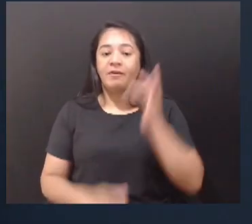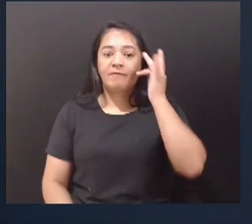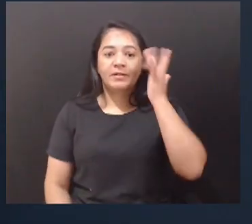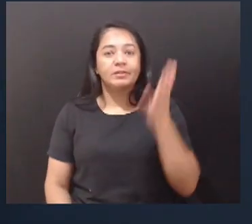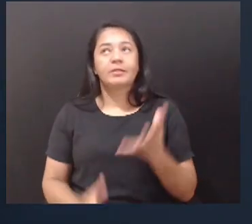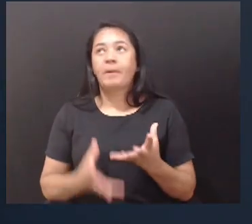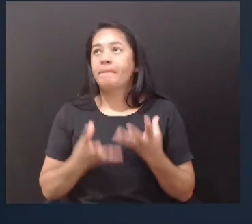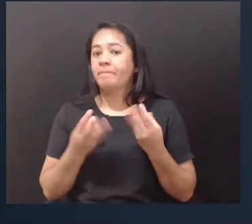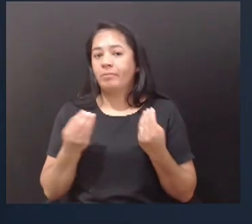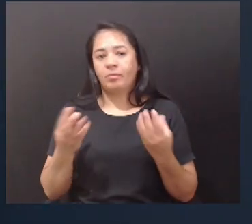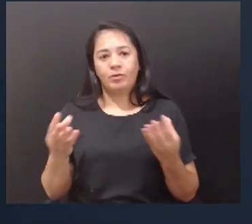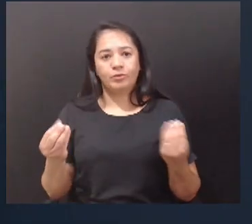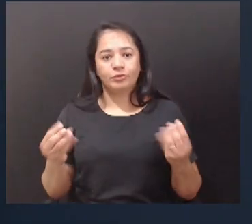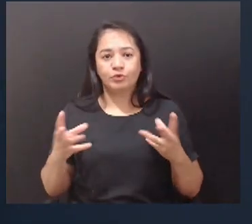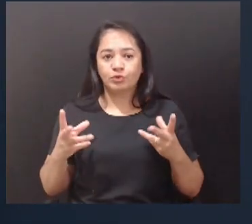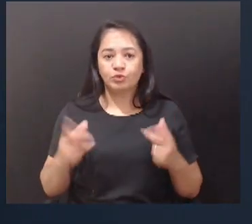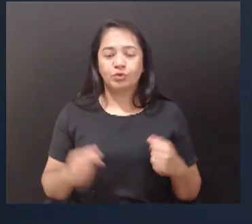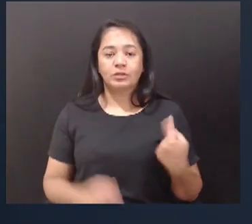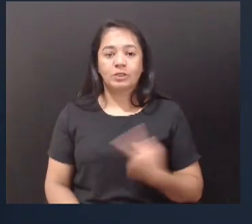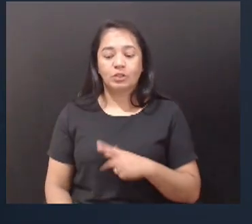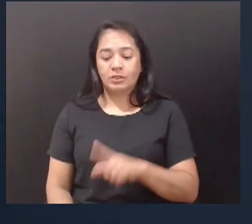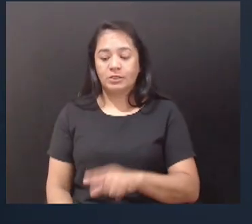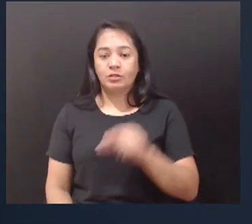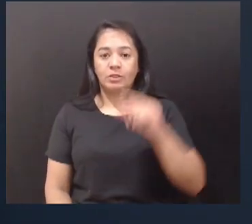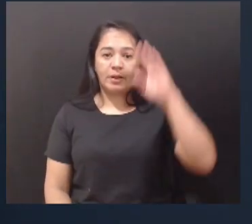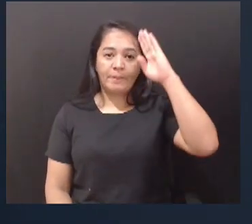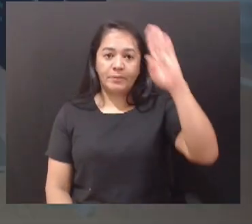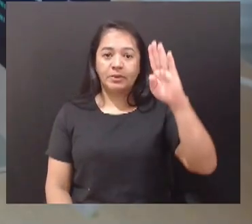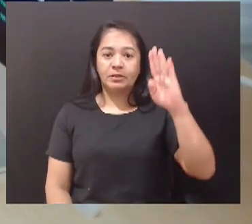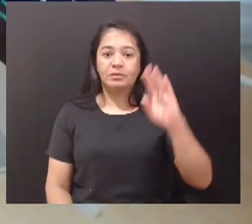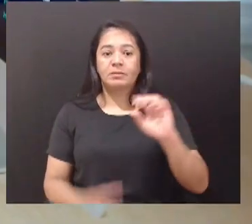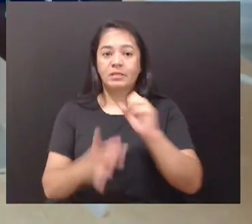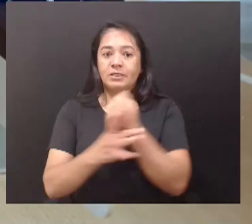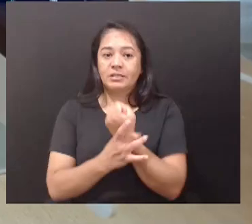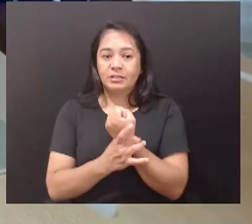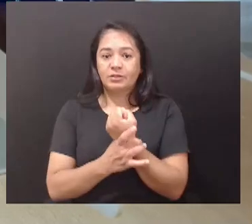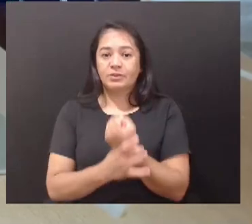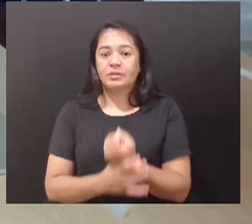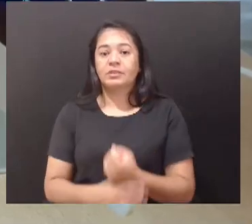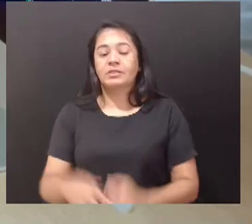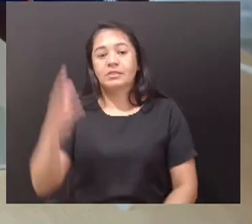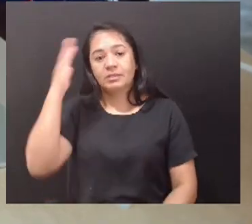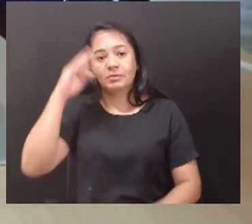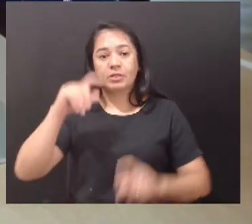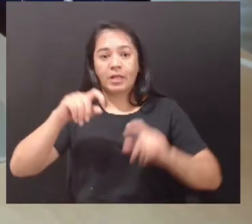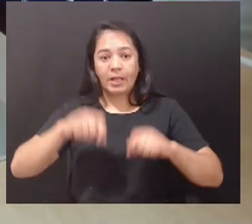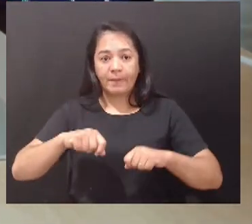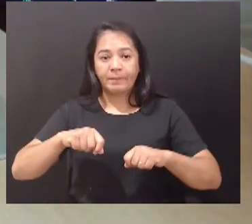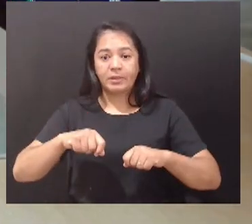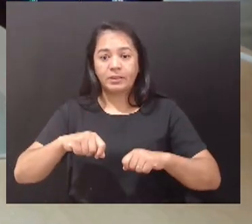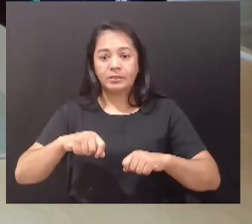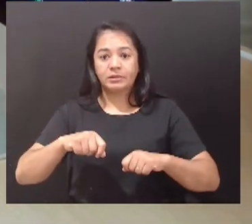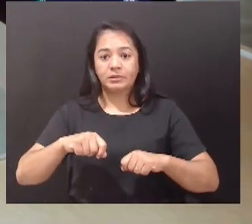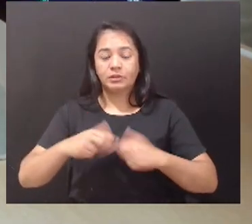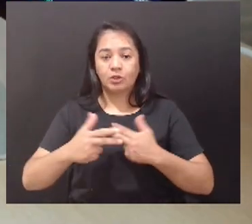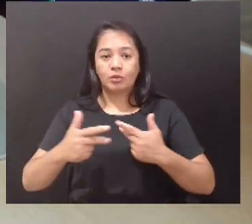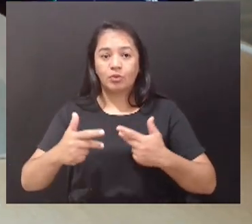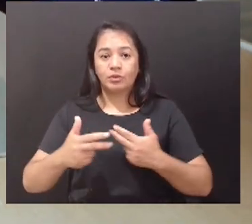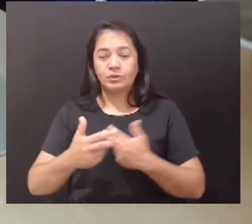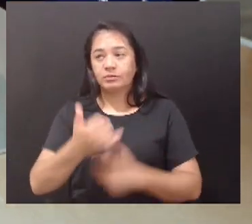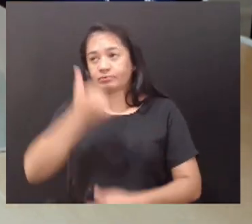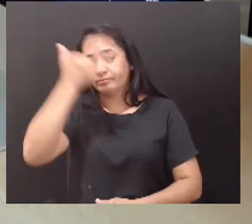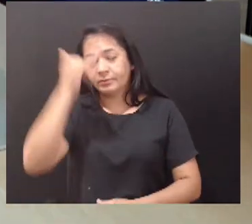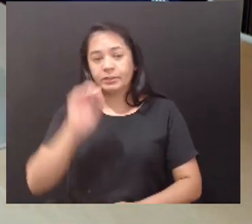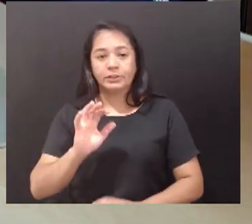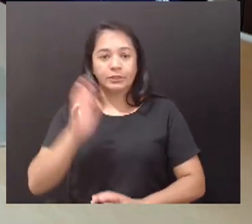demais todas as nossas escolhas, principalmente para nos dar segurança, por saber que a gente tem condições de lidar com coisas adversas que podem surgir,